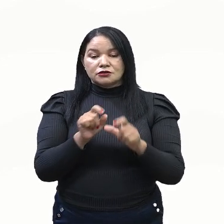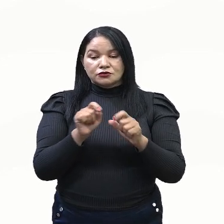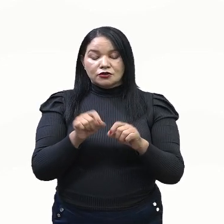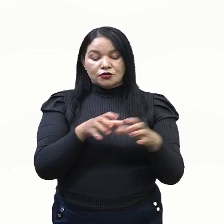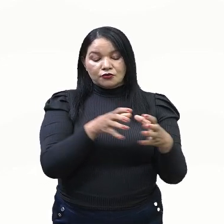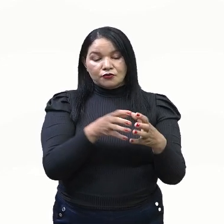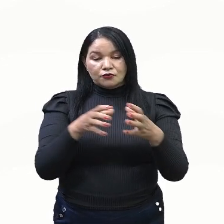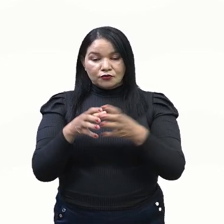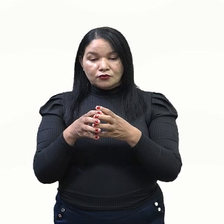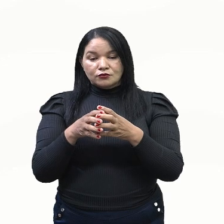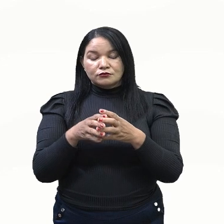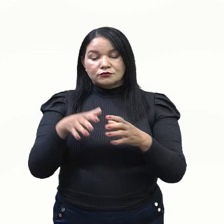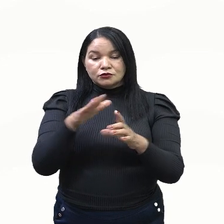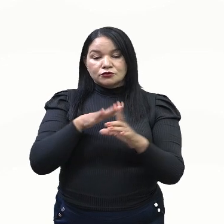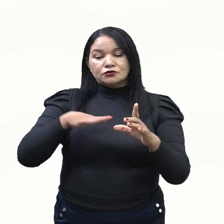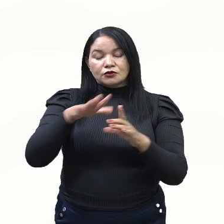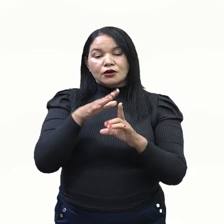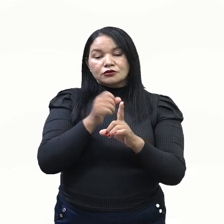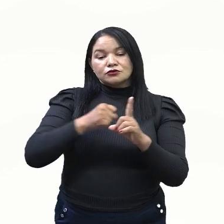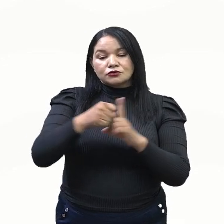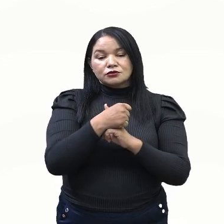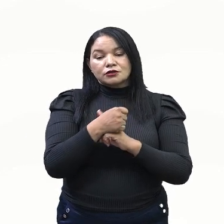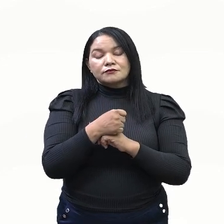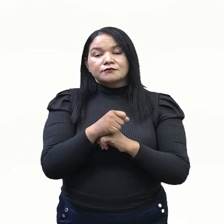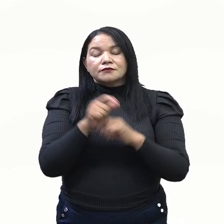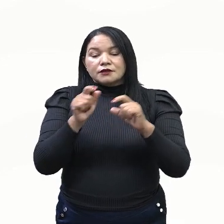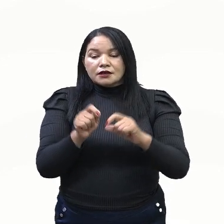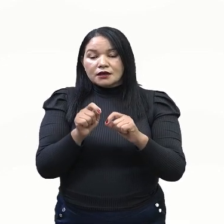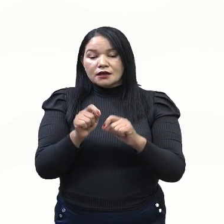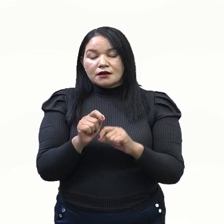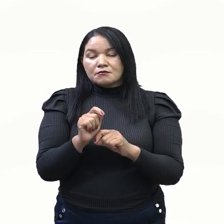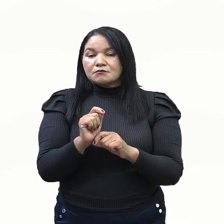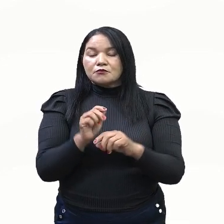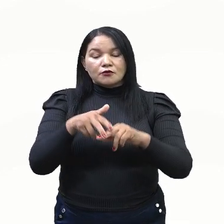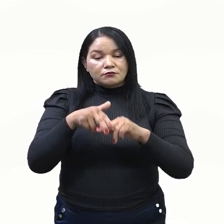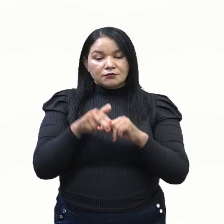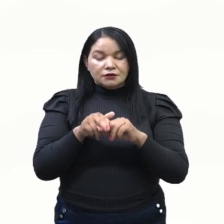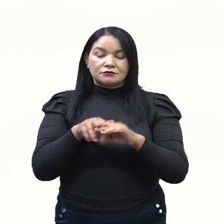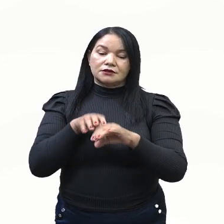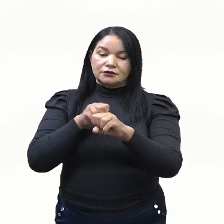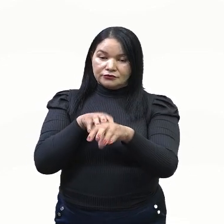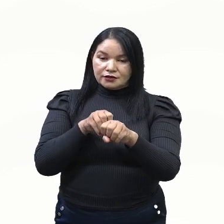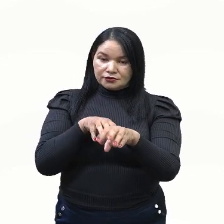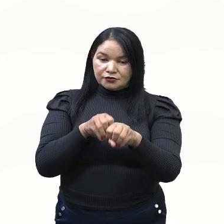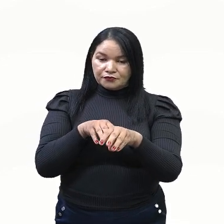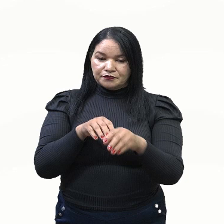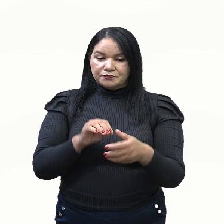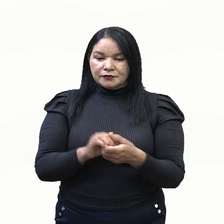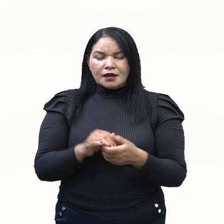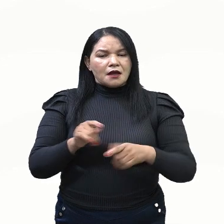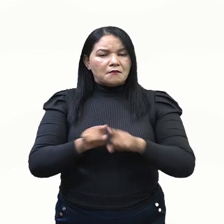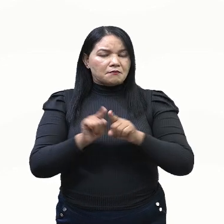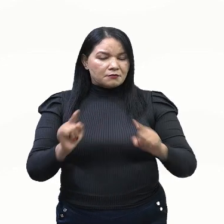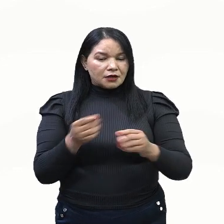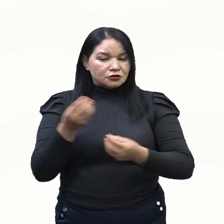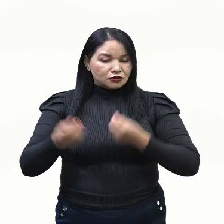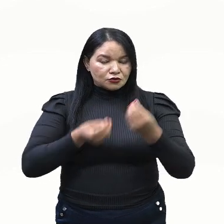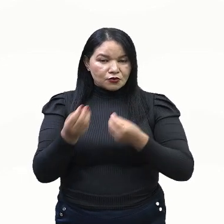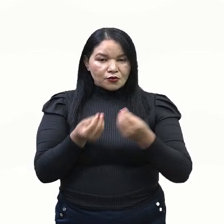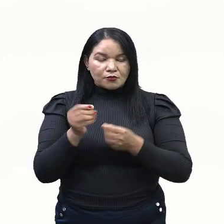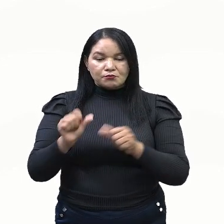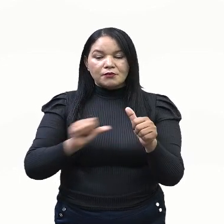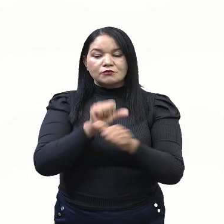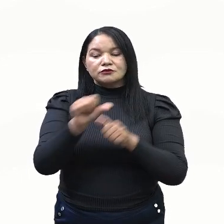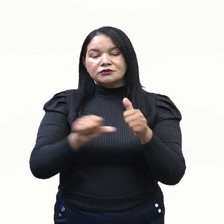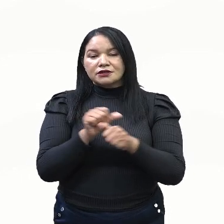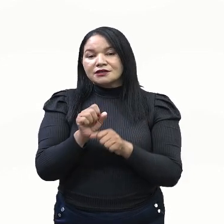essa mudança de status social dar-se-á mediante a educação. Mas como é que eles terão essa mobilidade social se eles não